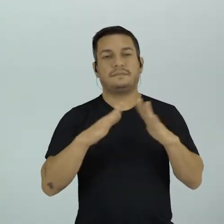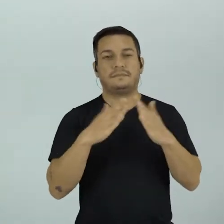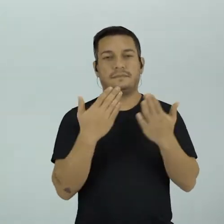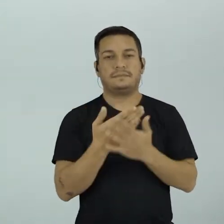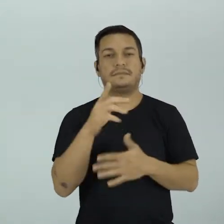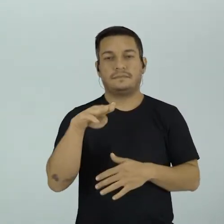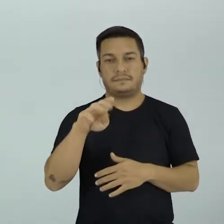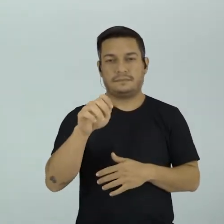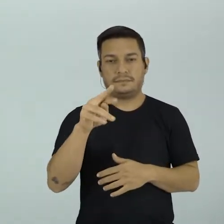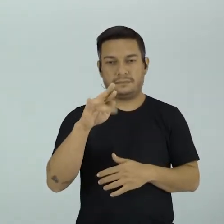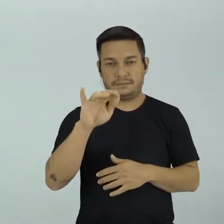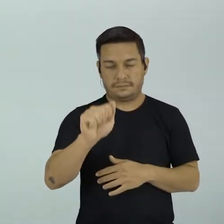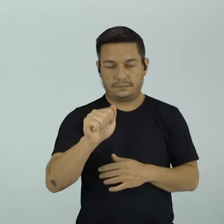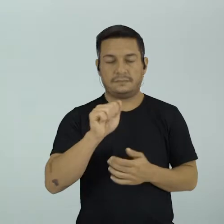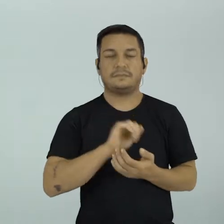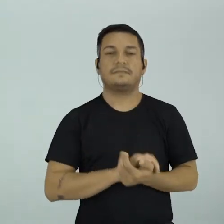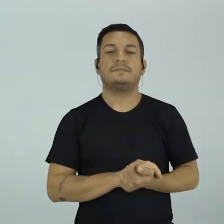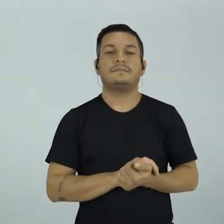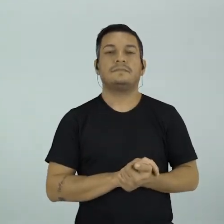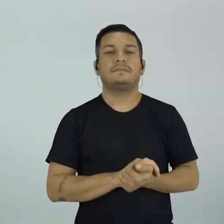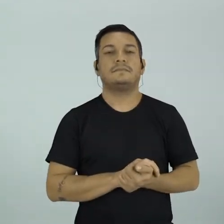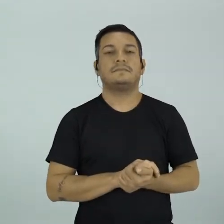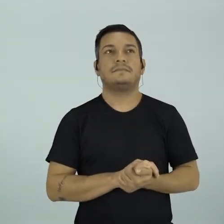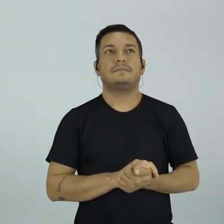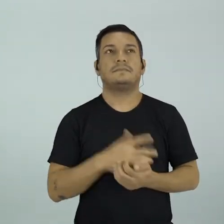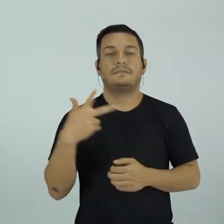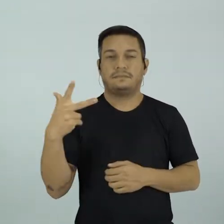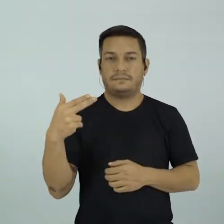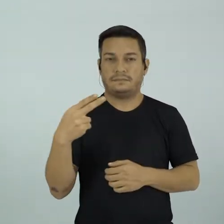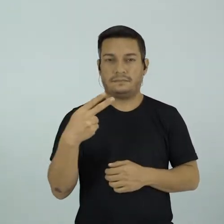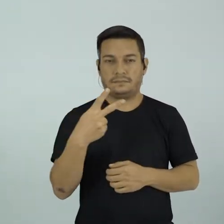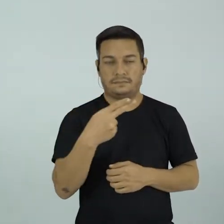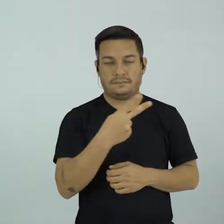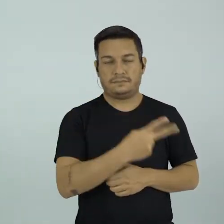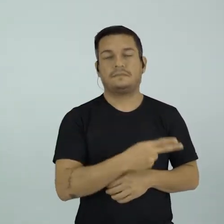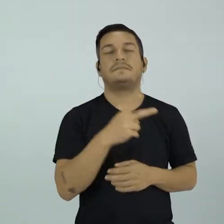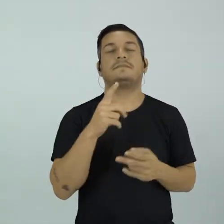é matéria. A tesoura.